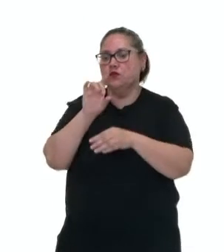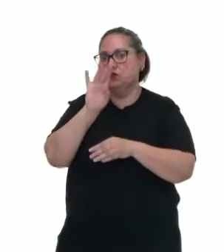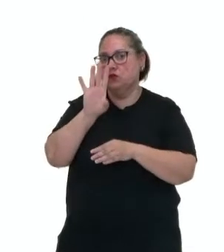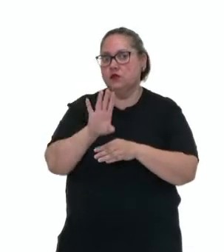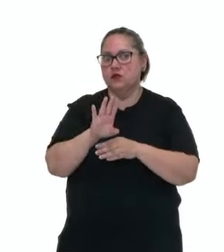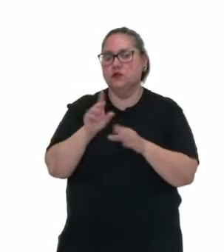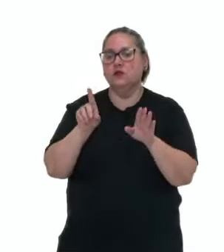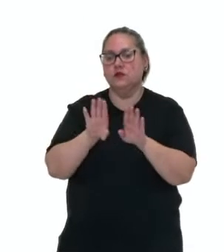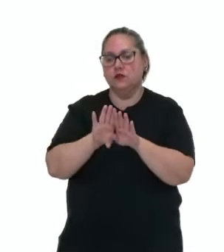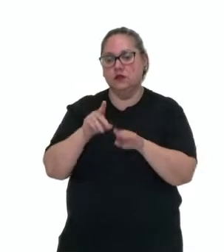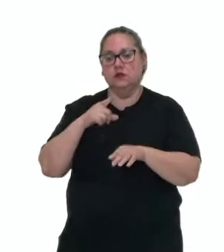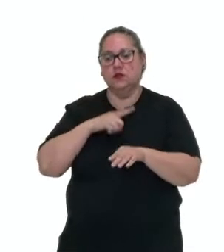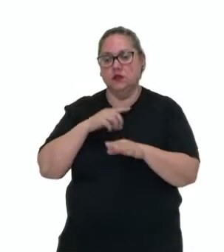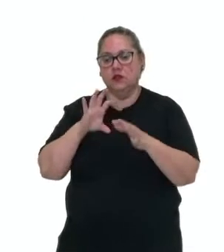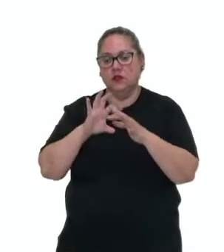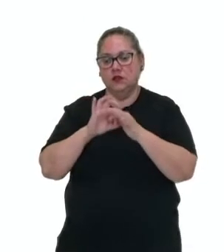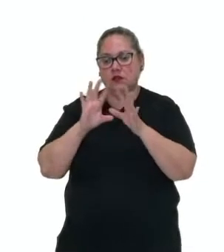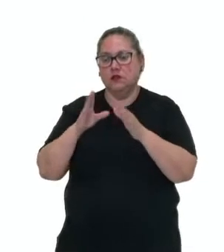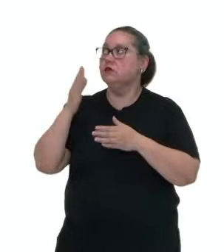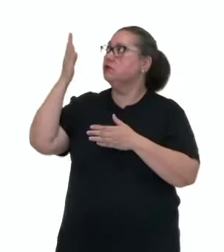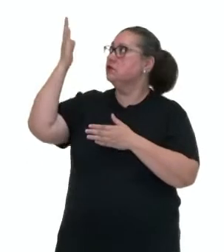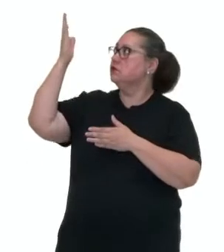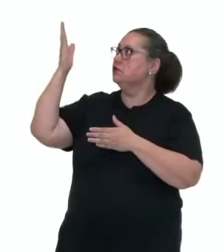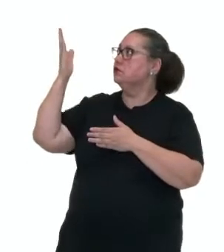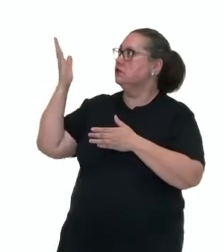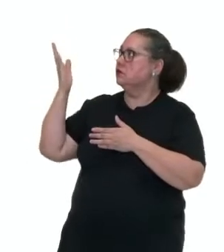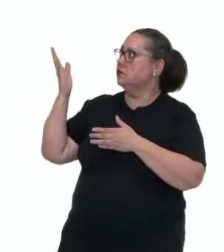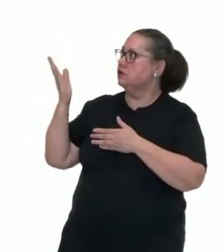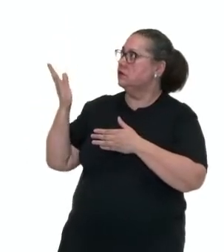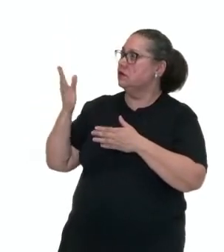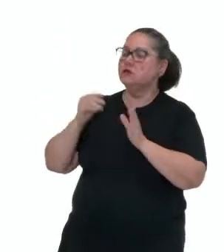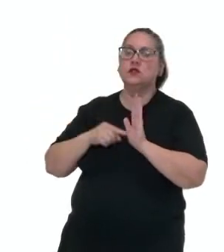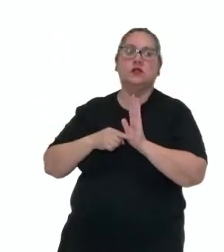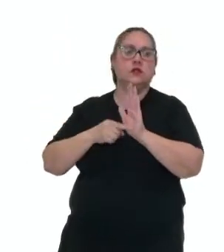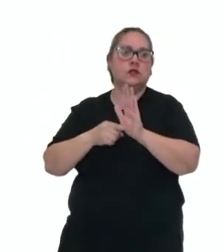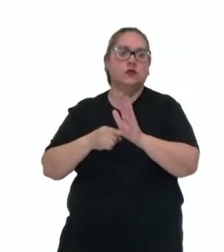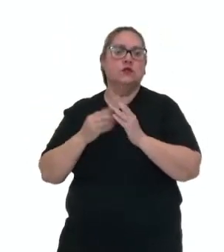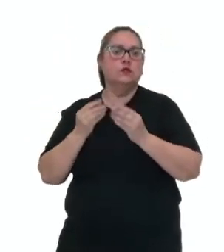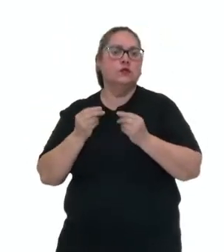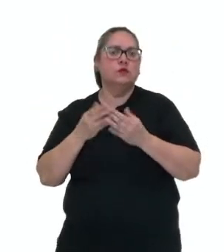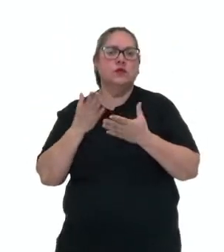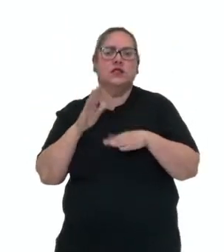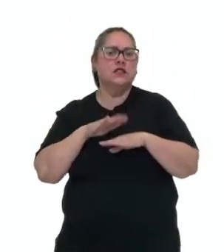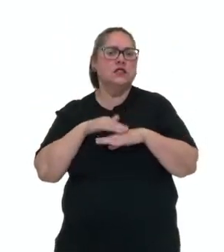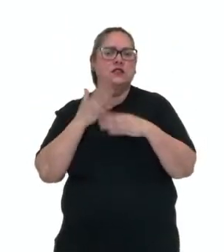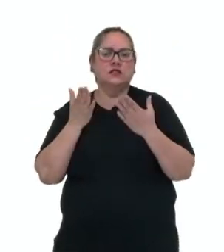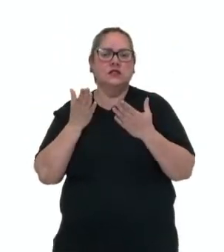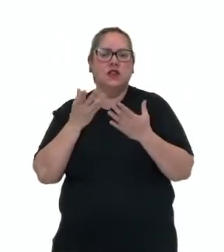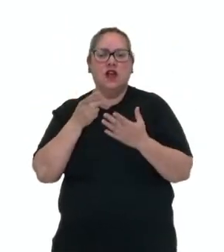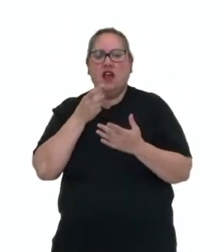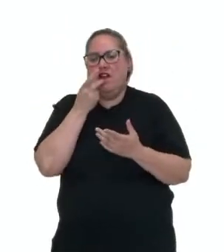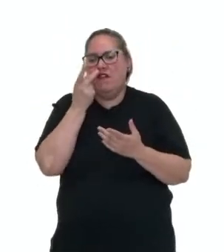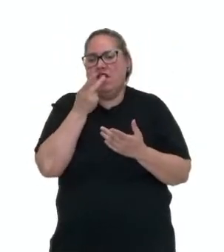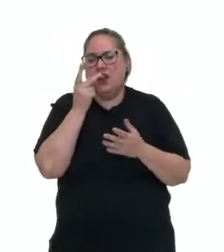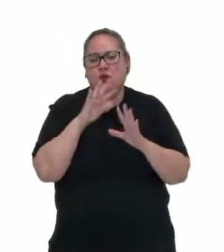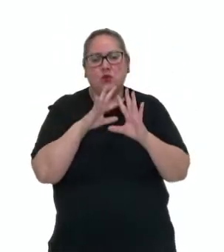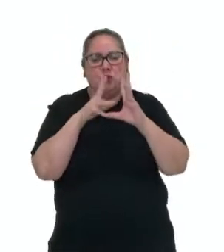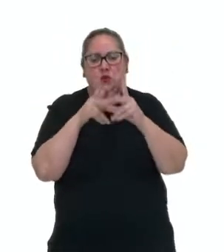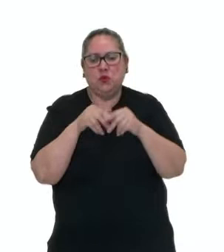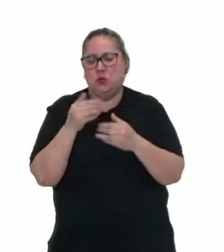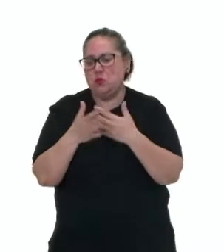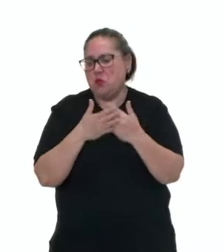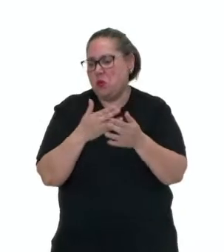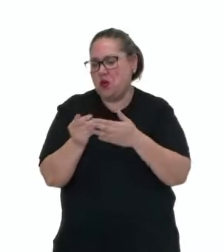também garantia da liberdade individual, a liberdade de expressão, que muito mais do que você simplesmente falar tudo sobre